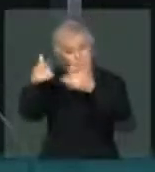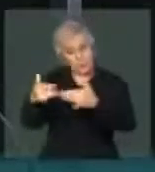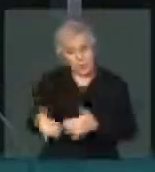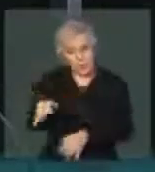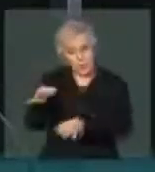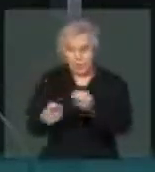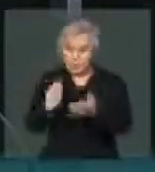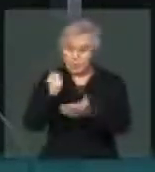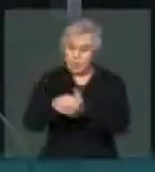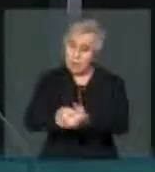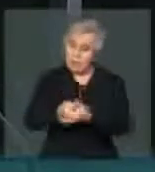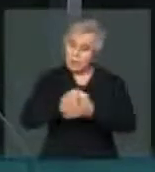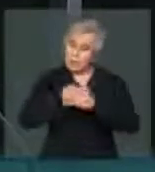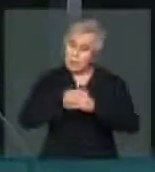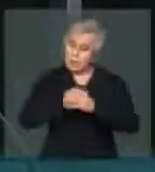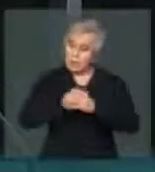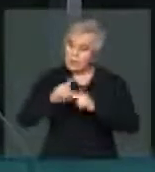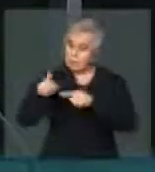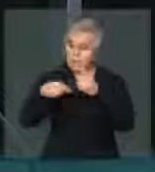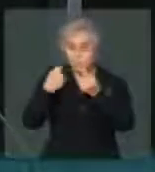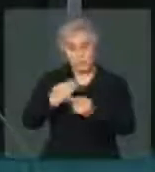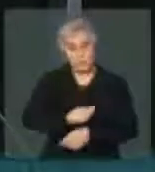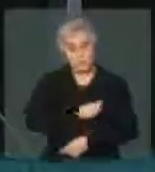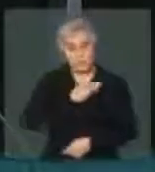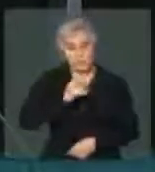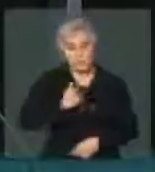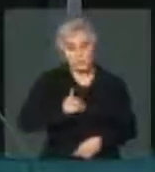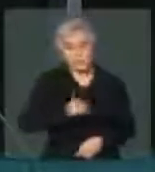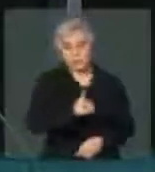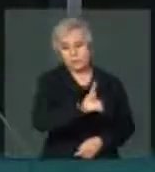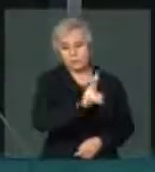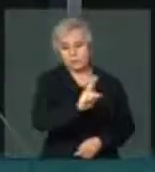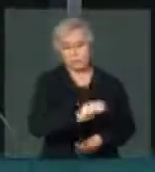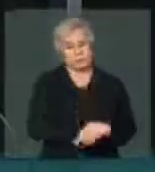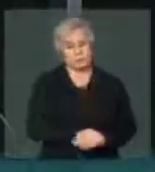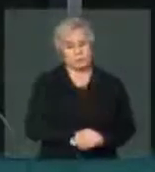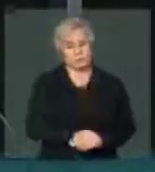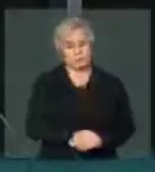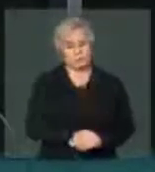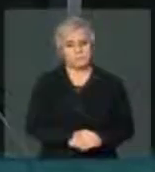e a vida segue. Agora, o nosso dever...